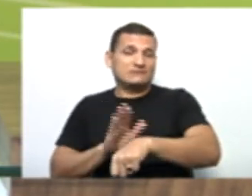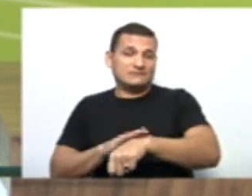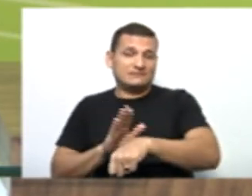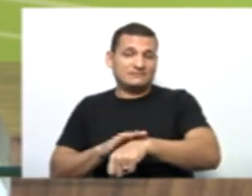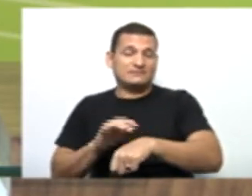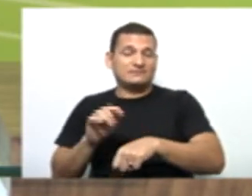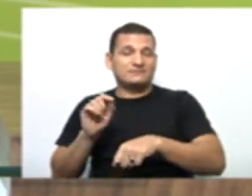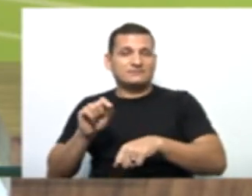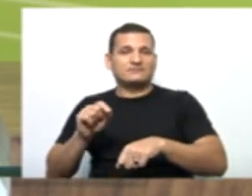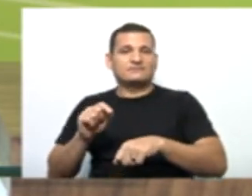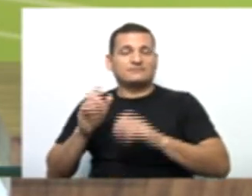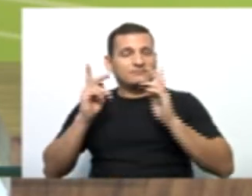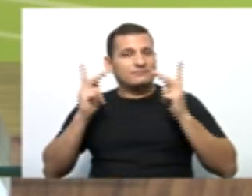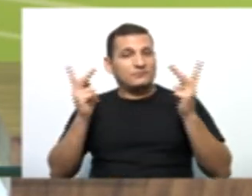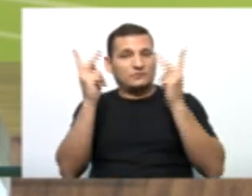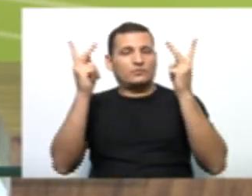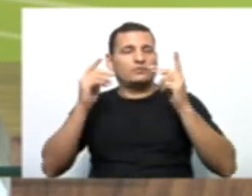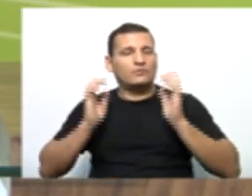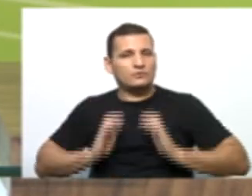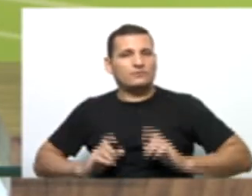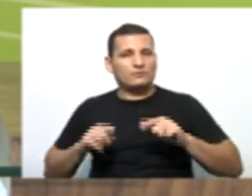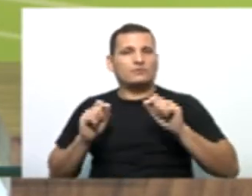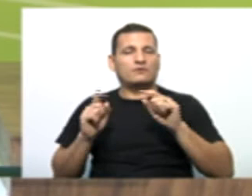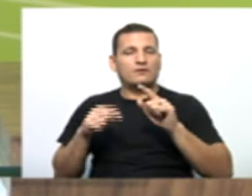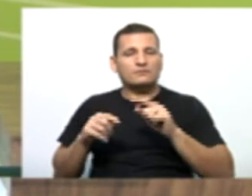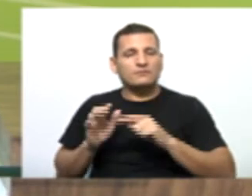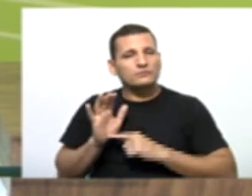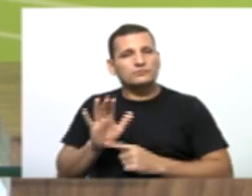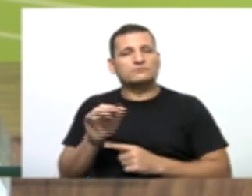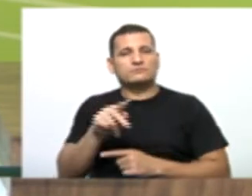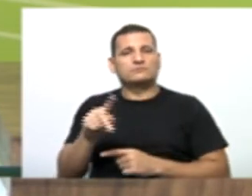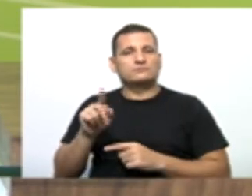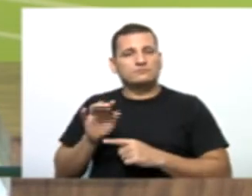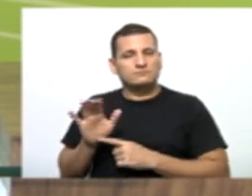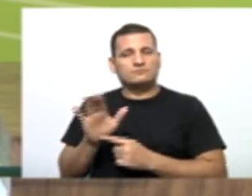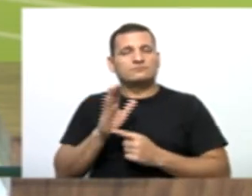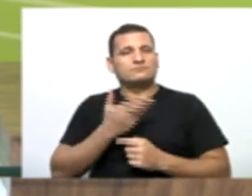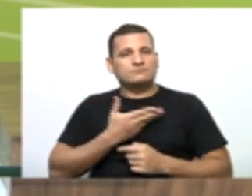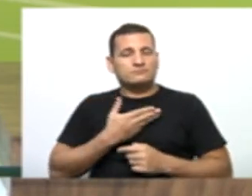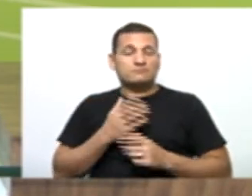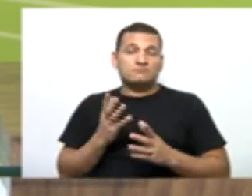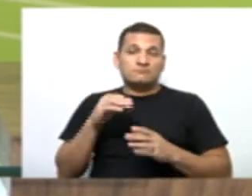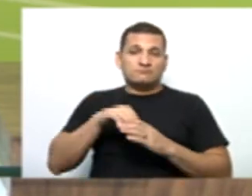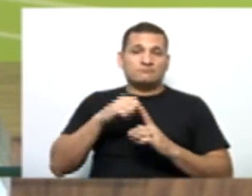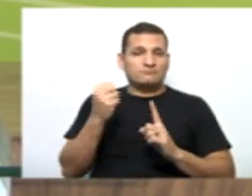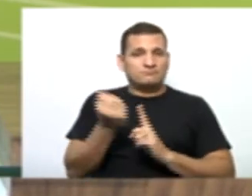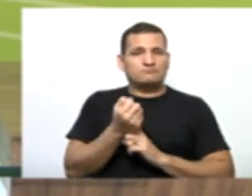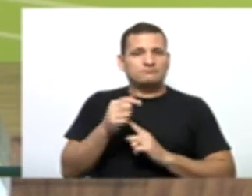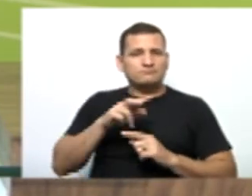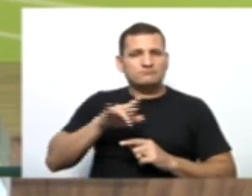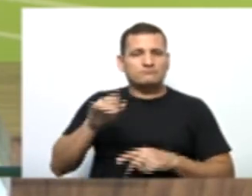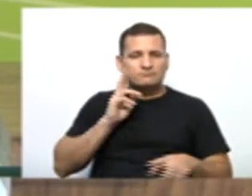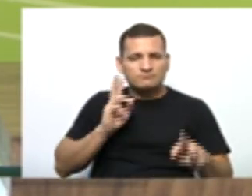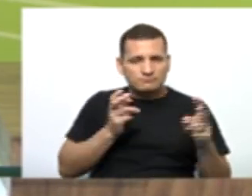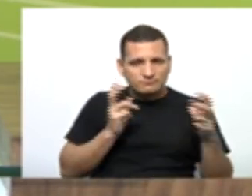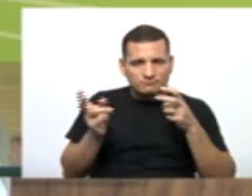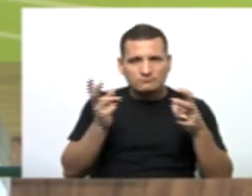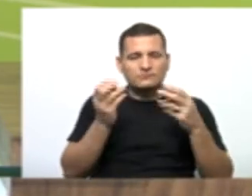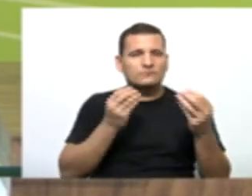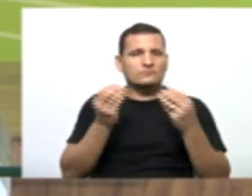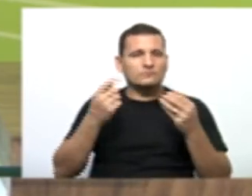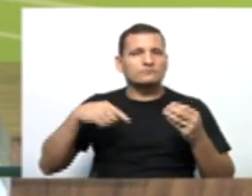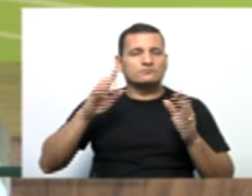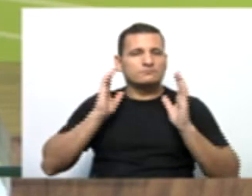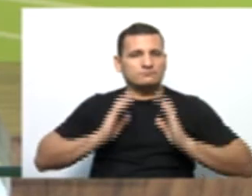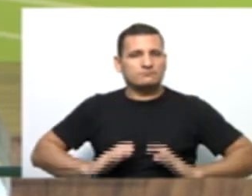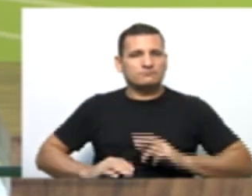a de colaborar com o professor e com os meus colegas. E assim, na nossa sociedade, no nosso modo de viver, nós vamos vendo como a nossa conduta